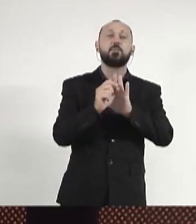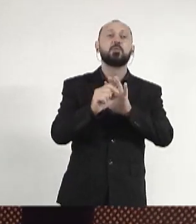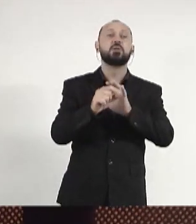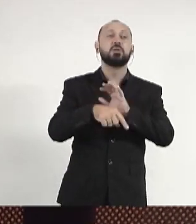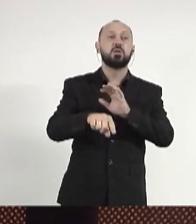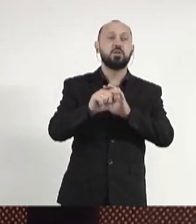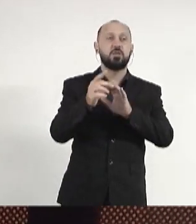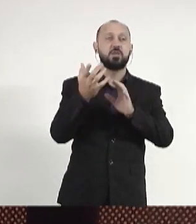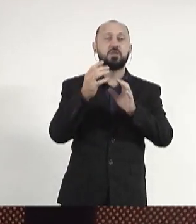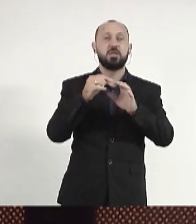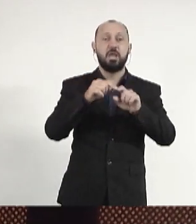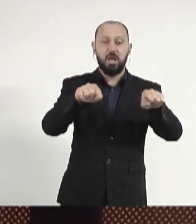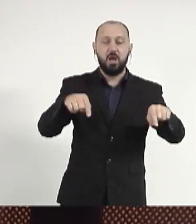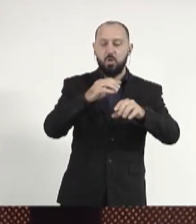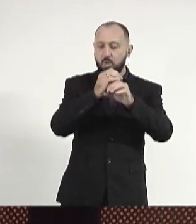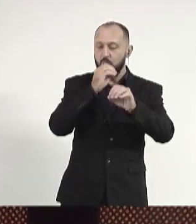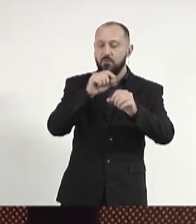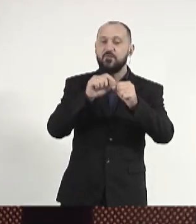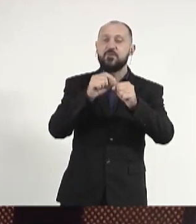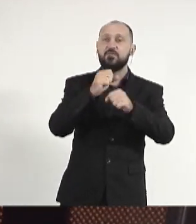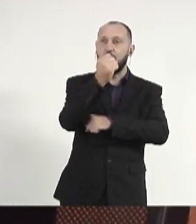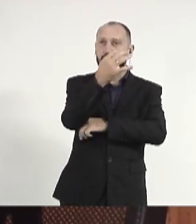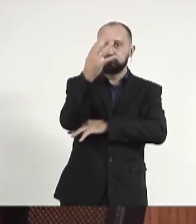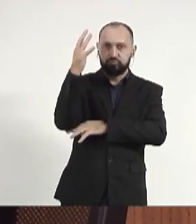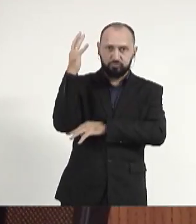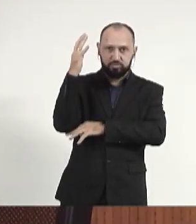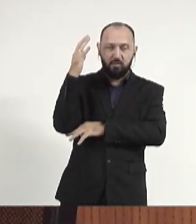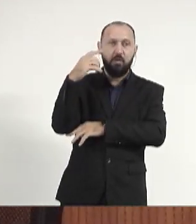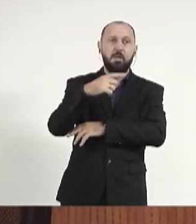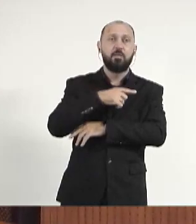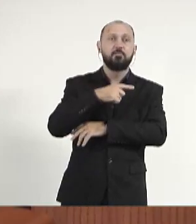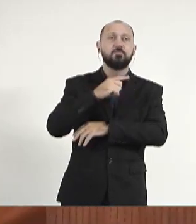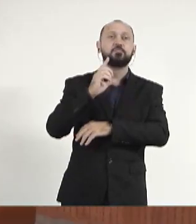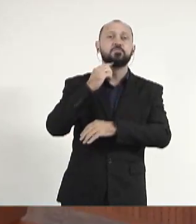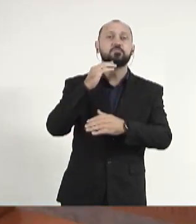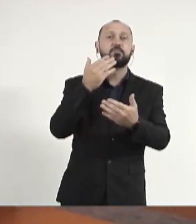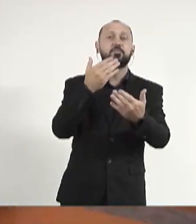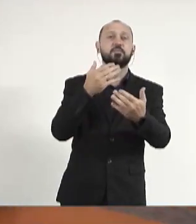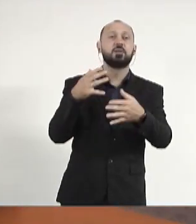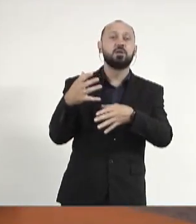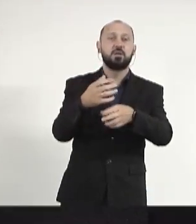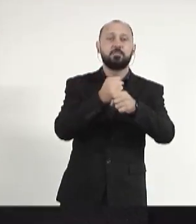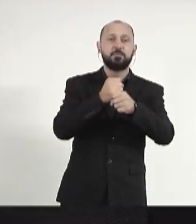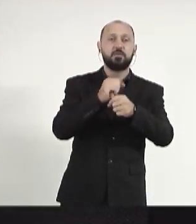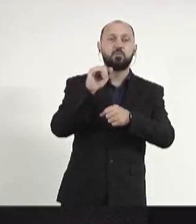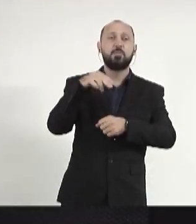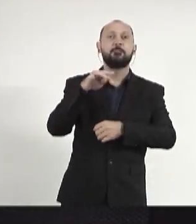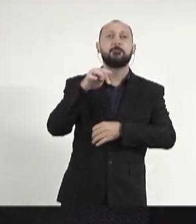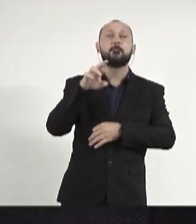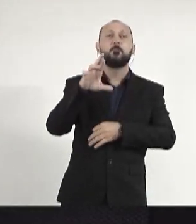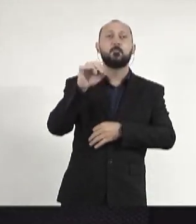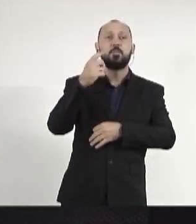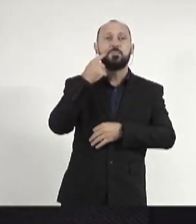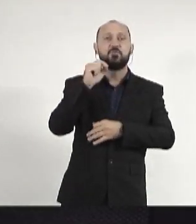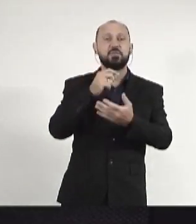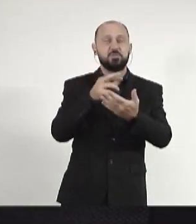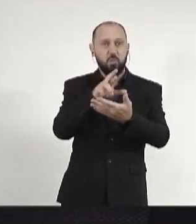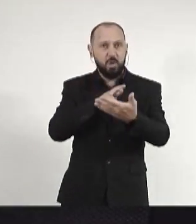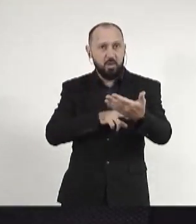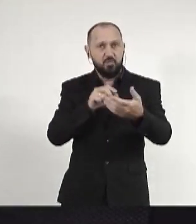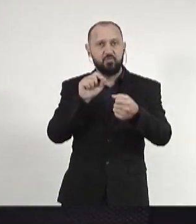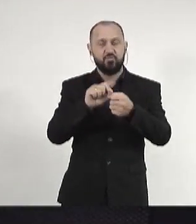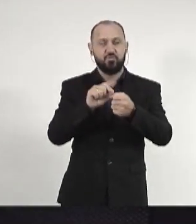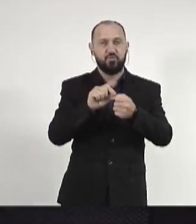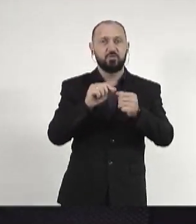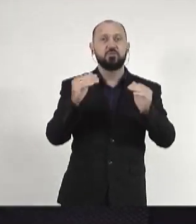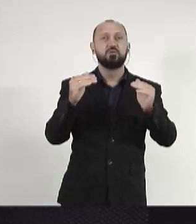exige que laboratórios que realizam medições ambientais sejam acreditados pelo Inmetro, assegurando que os relatórios